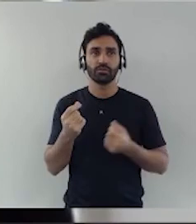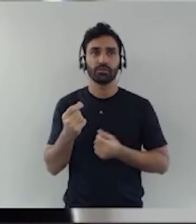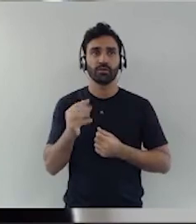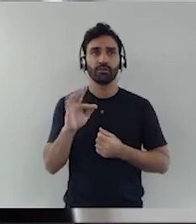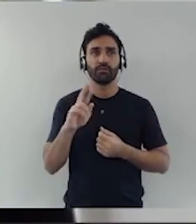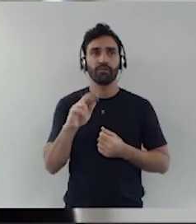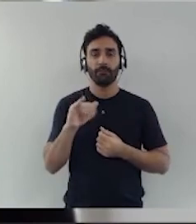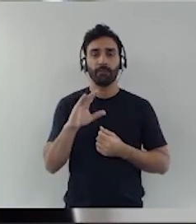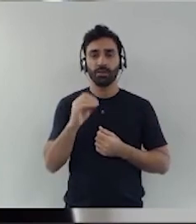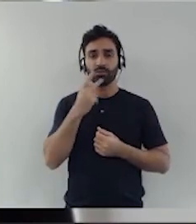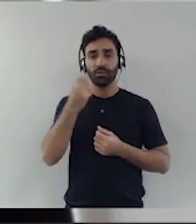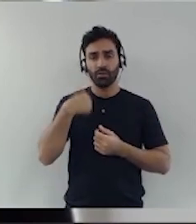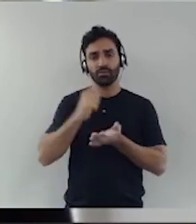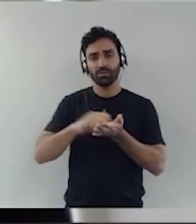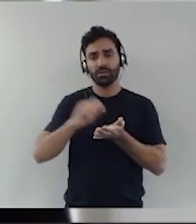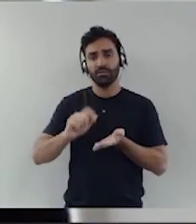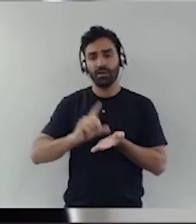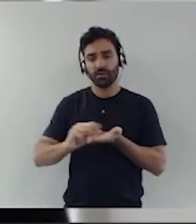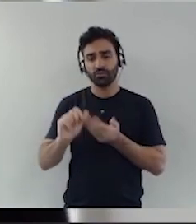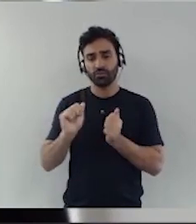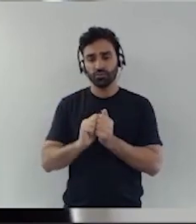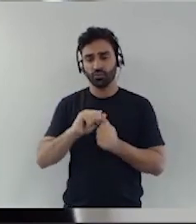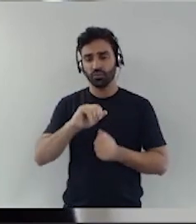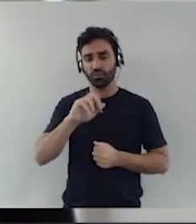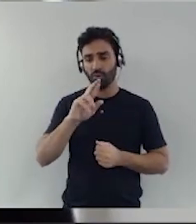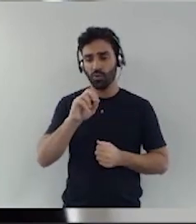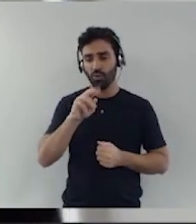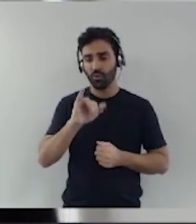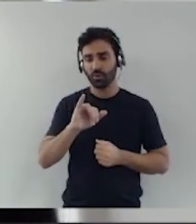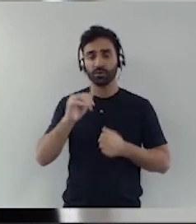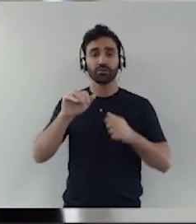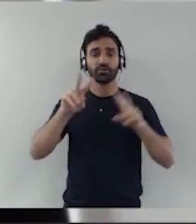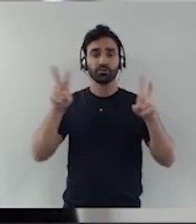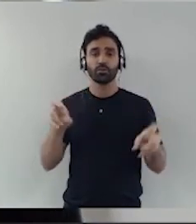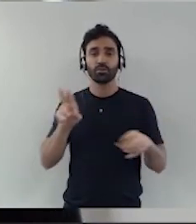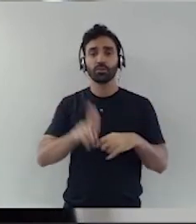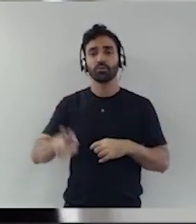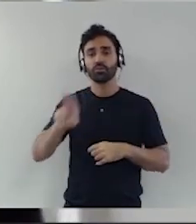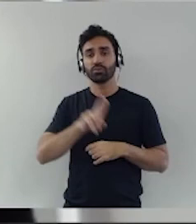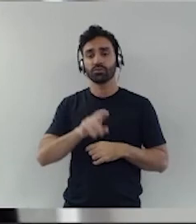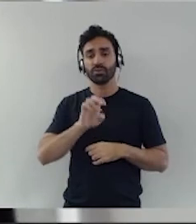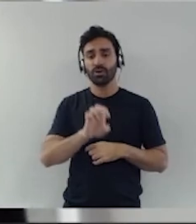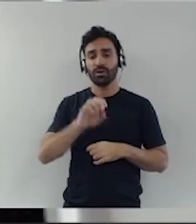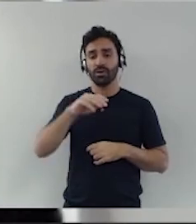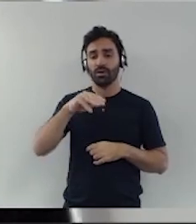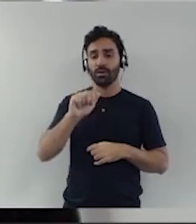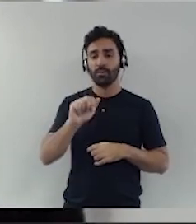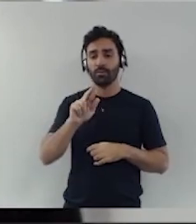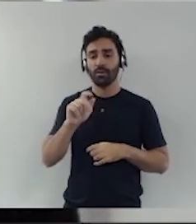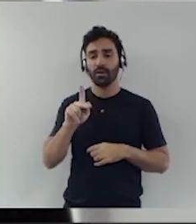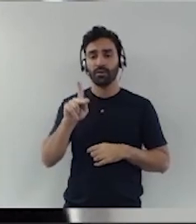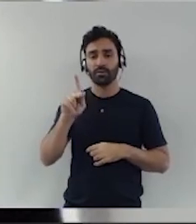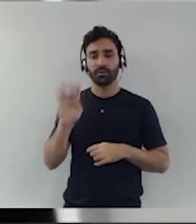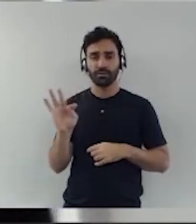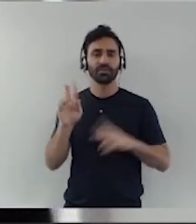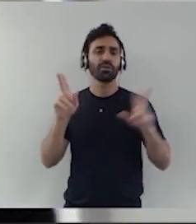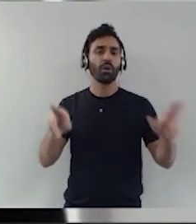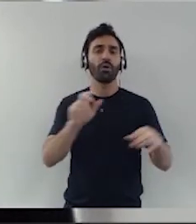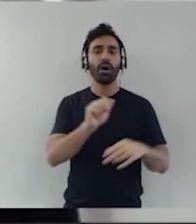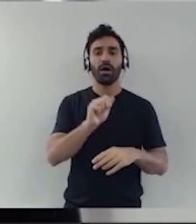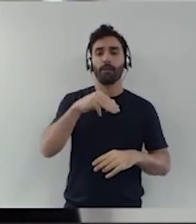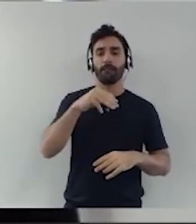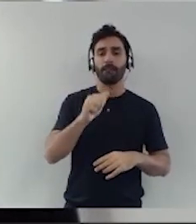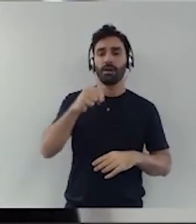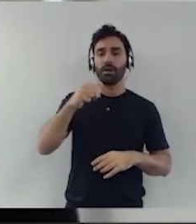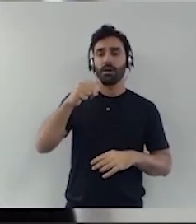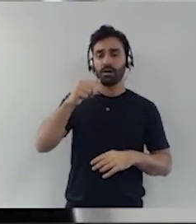Eu escrevi um artigo recente com meu querido amigo Rony Charles sobre o uso de e-marketplace público, né? Como a Amazon. Eu acho